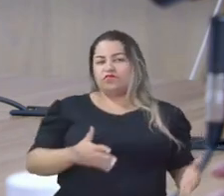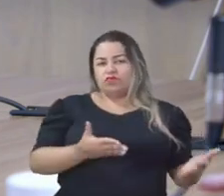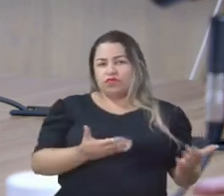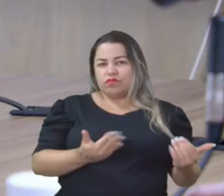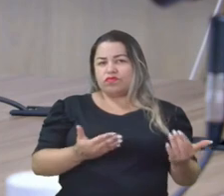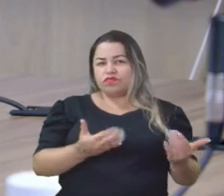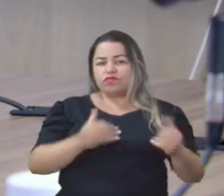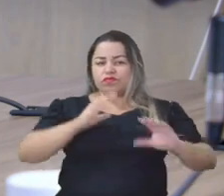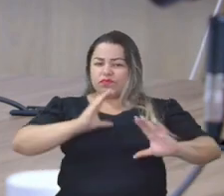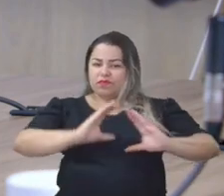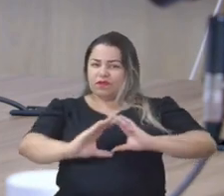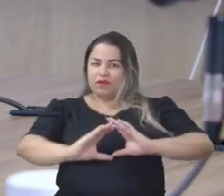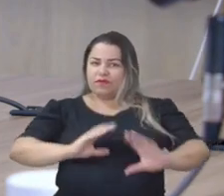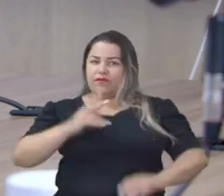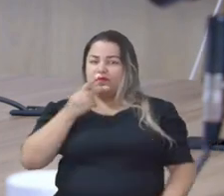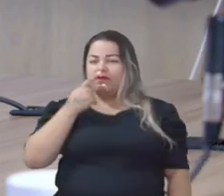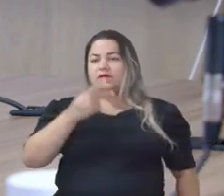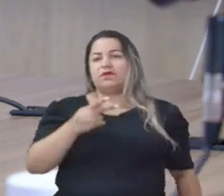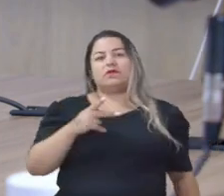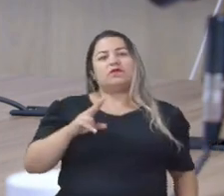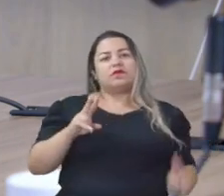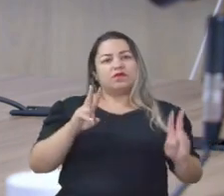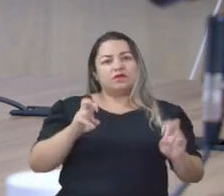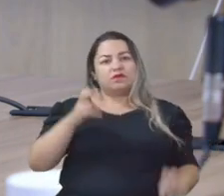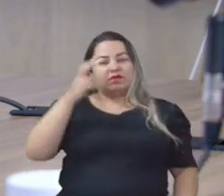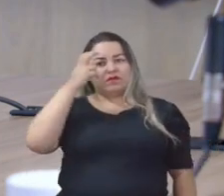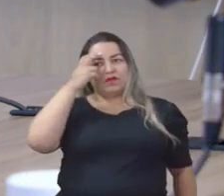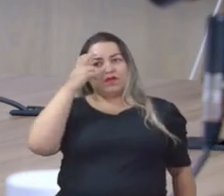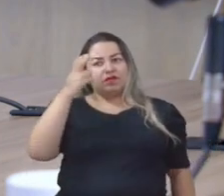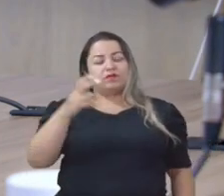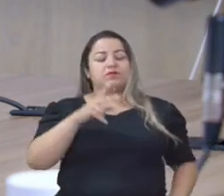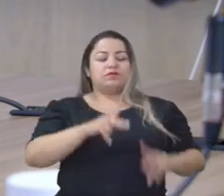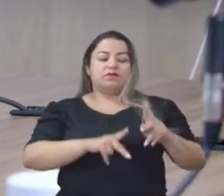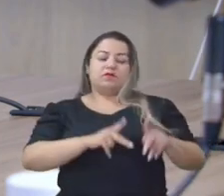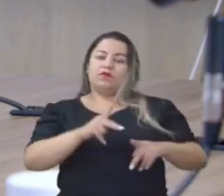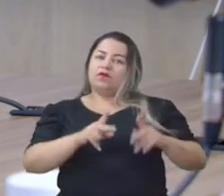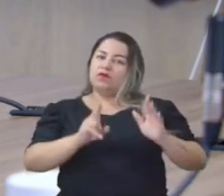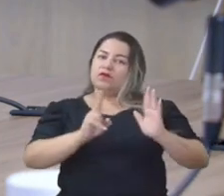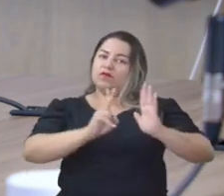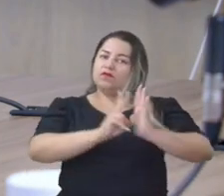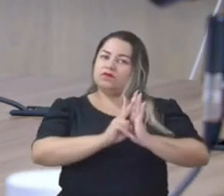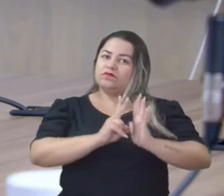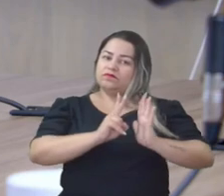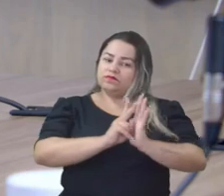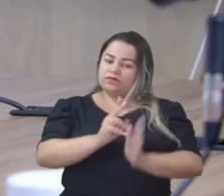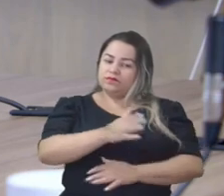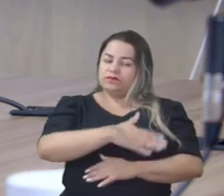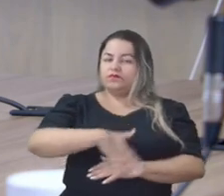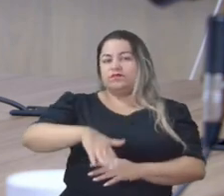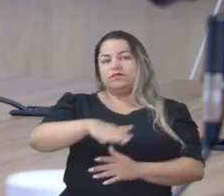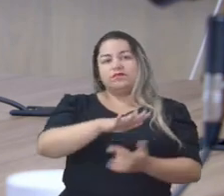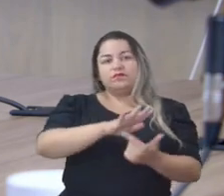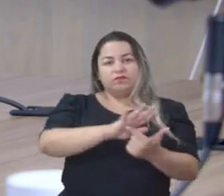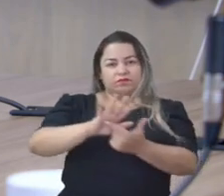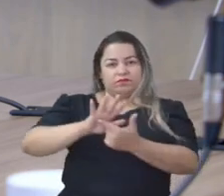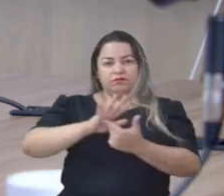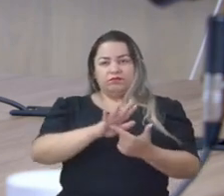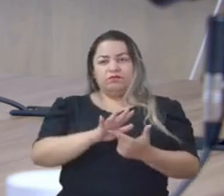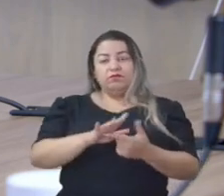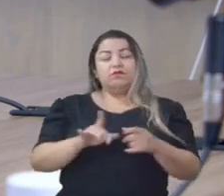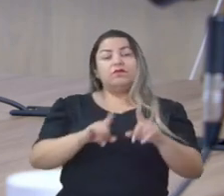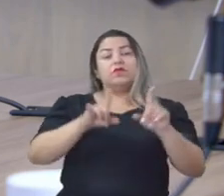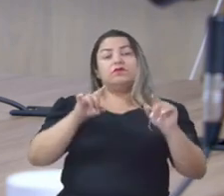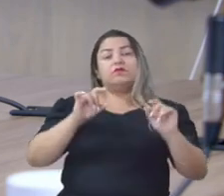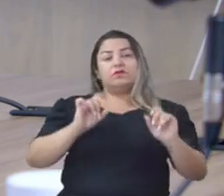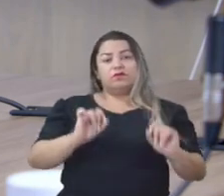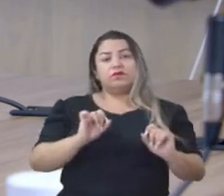entrar na comunicação, a falar sobre sua cultura, a falar sobre povos indígenas, a demonstrar também muito do que